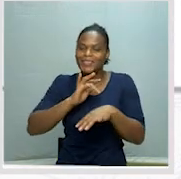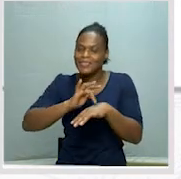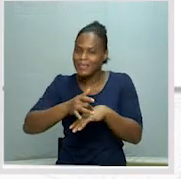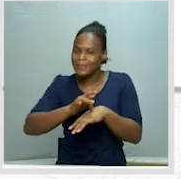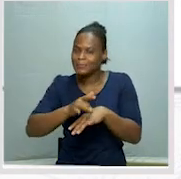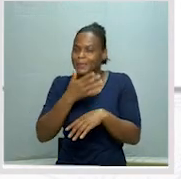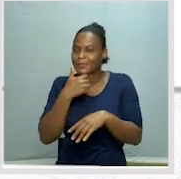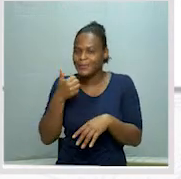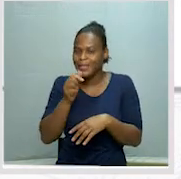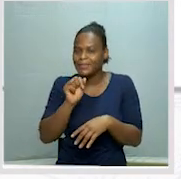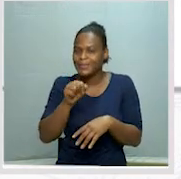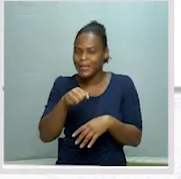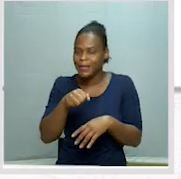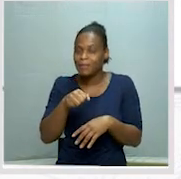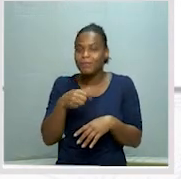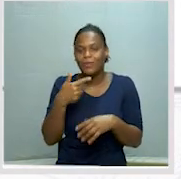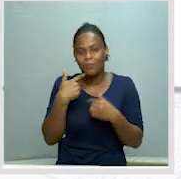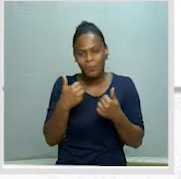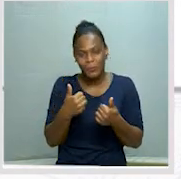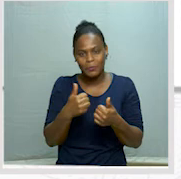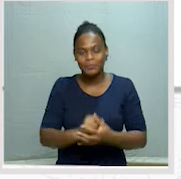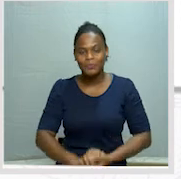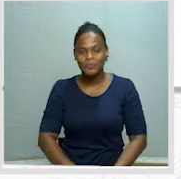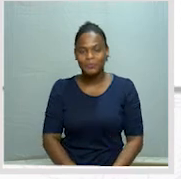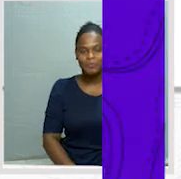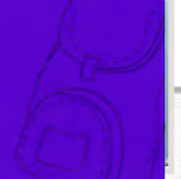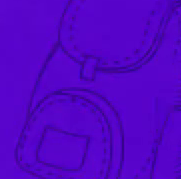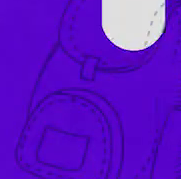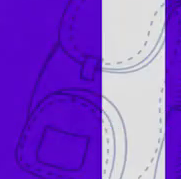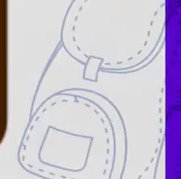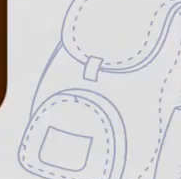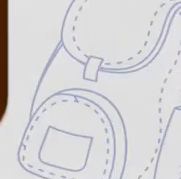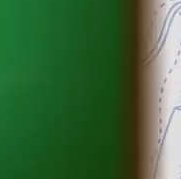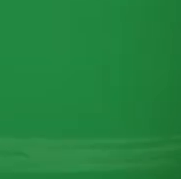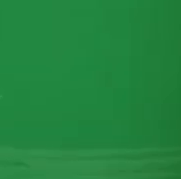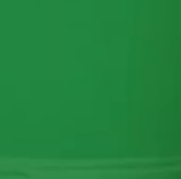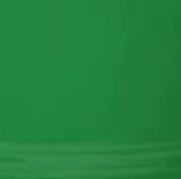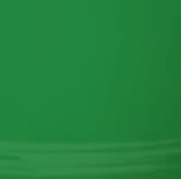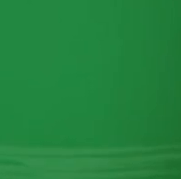possuímos sensibilidade estética. Assim está correto.